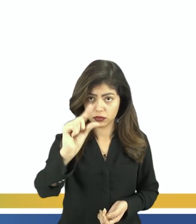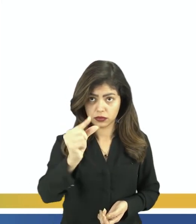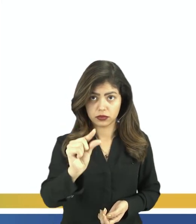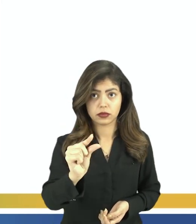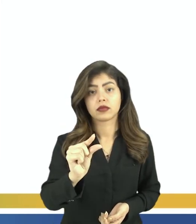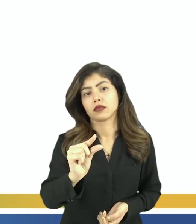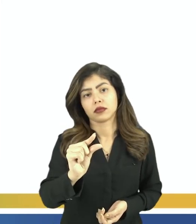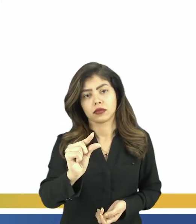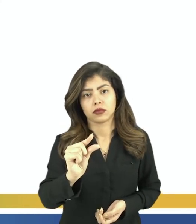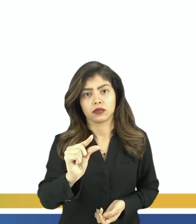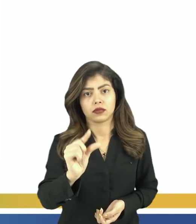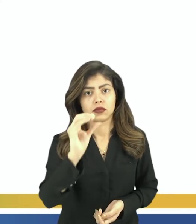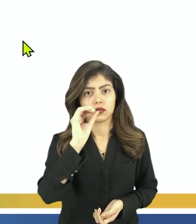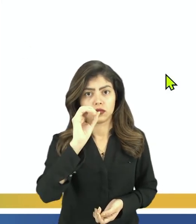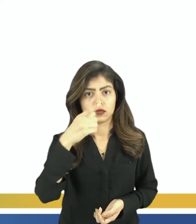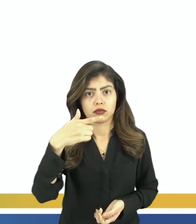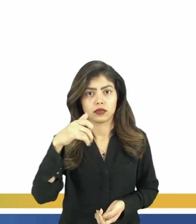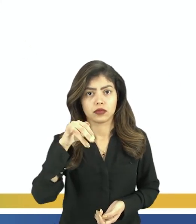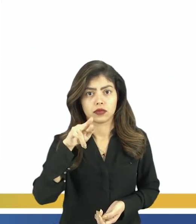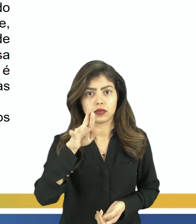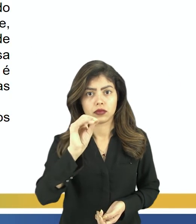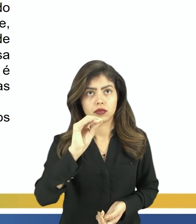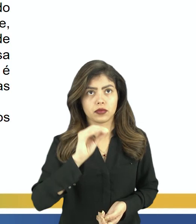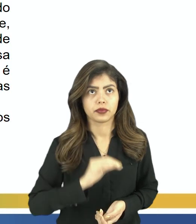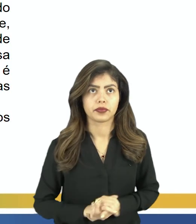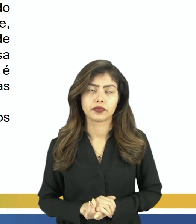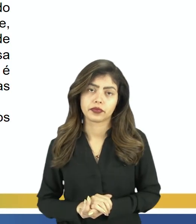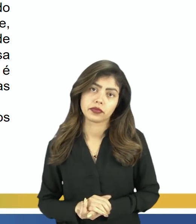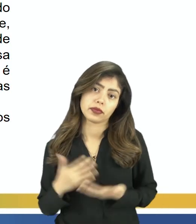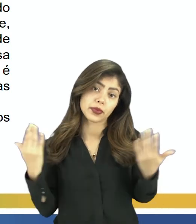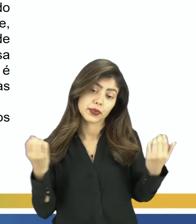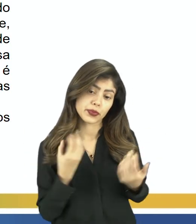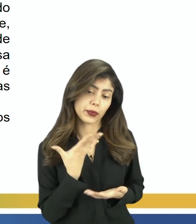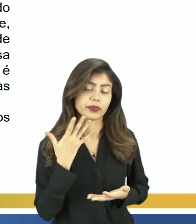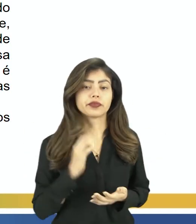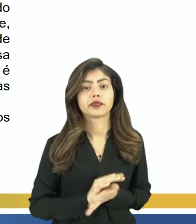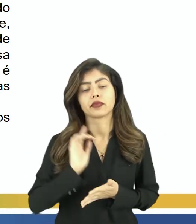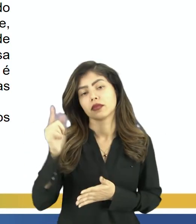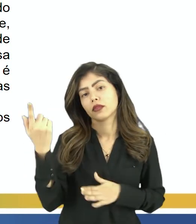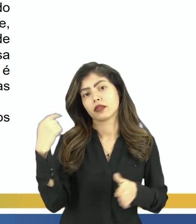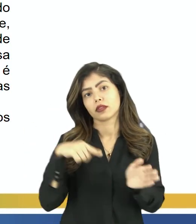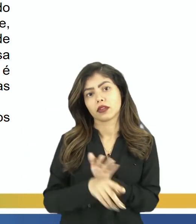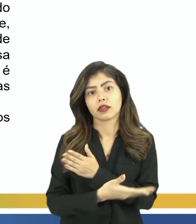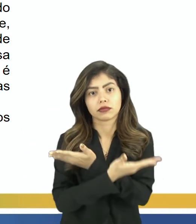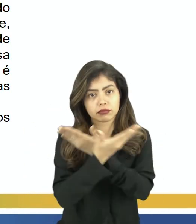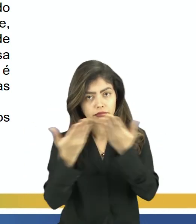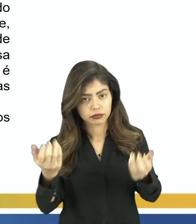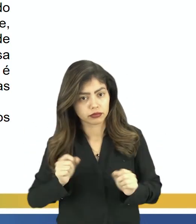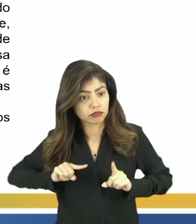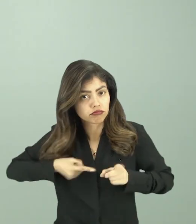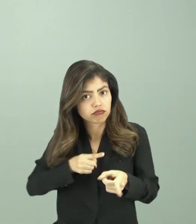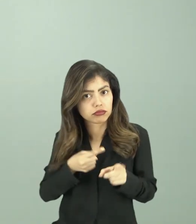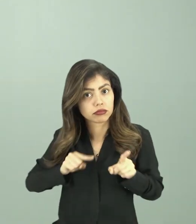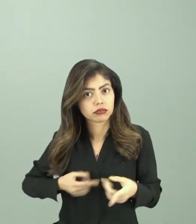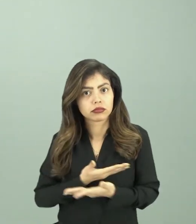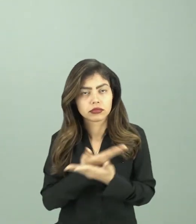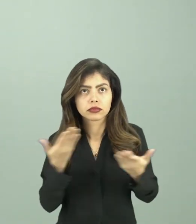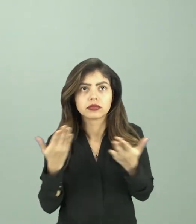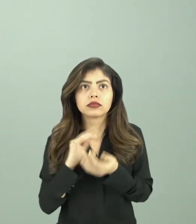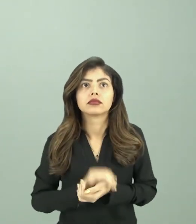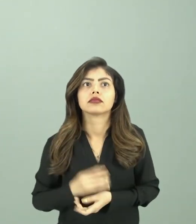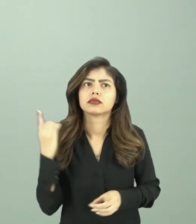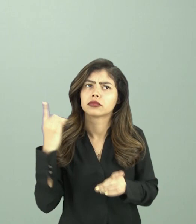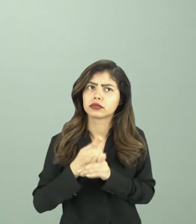diminuição da quantidade de oxigênio. Bom, e a próxima questão eu vou deixar como desafio para vocês,